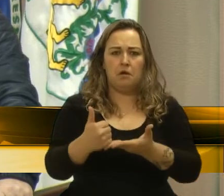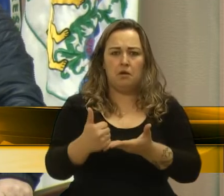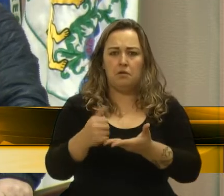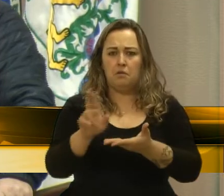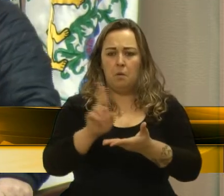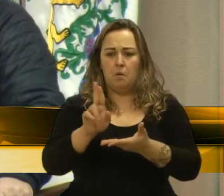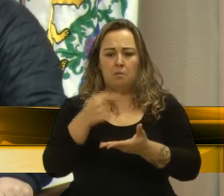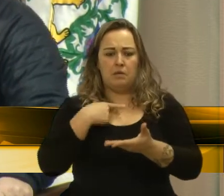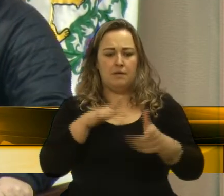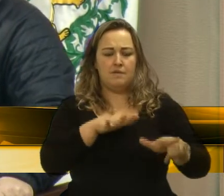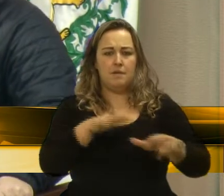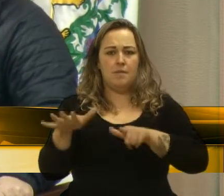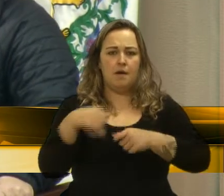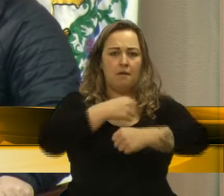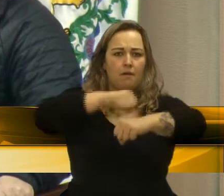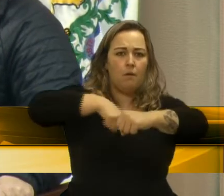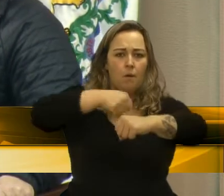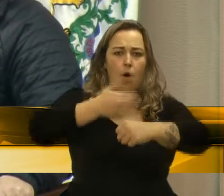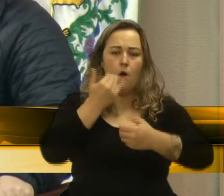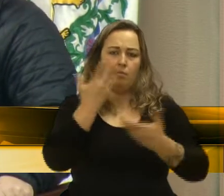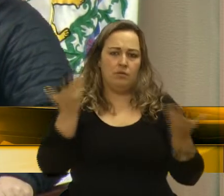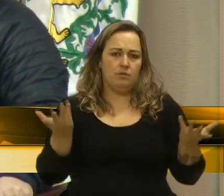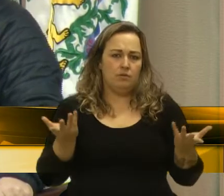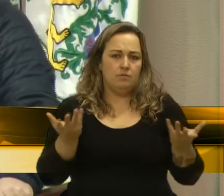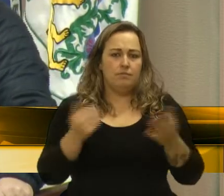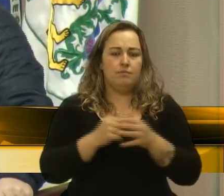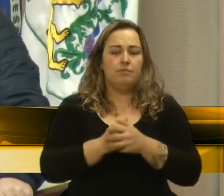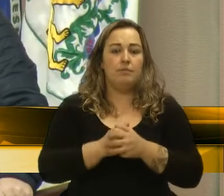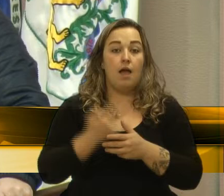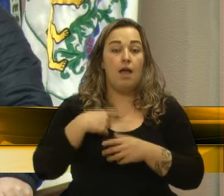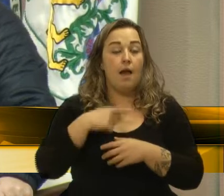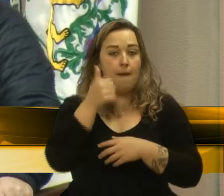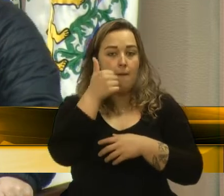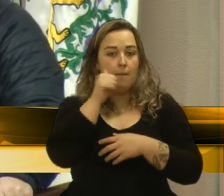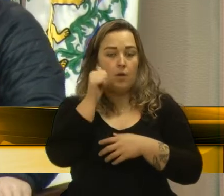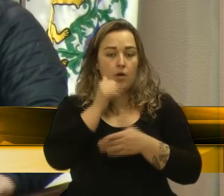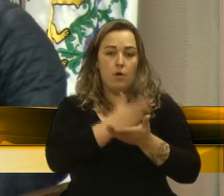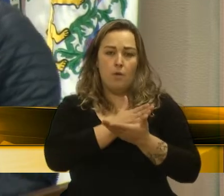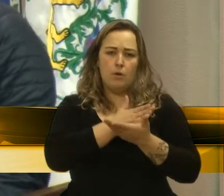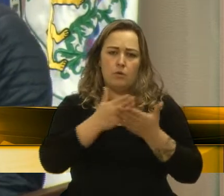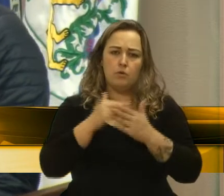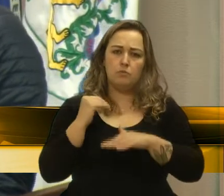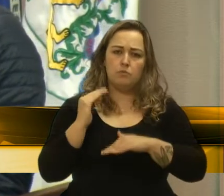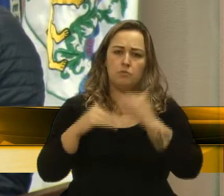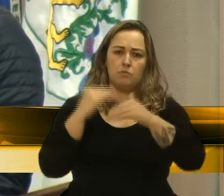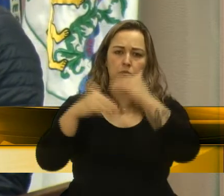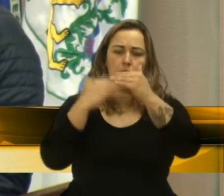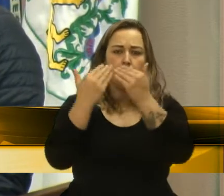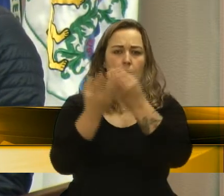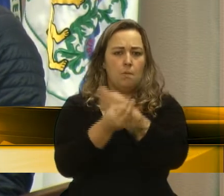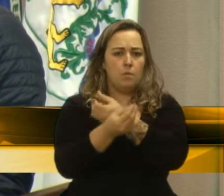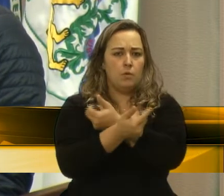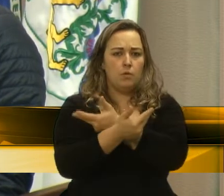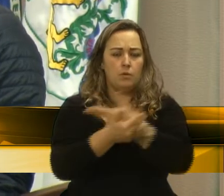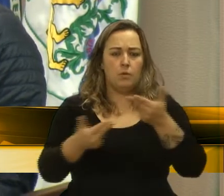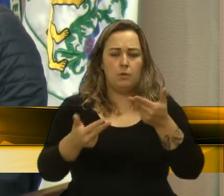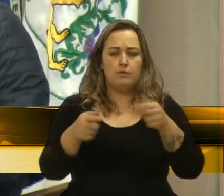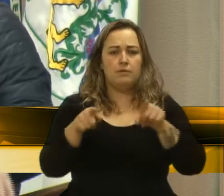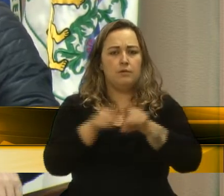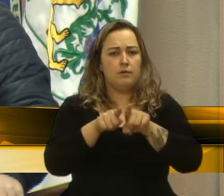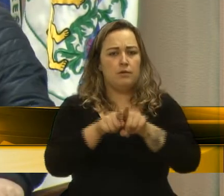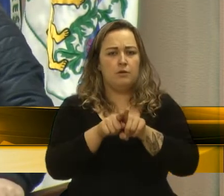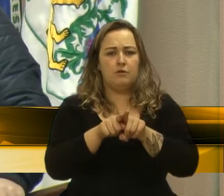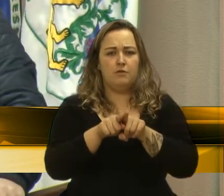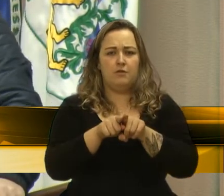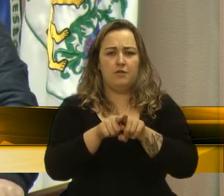Semana Municipal de Gastronomia. E ela começou a desenvolver diversas situações na palestra dela, e todas